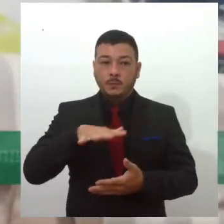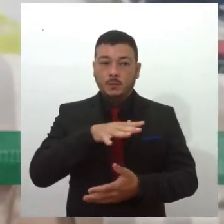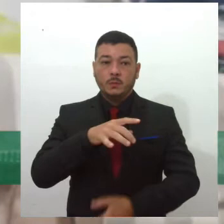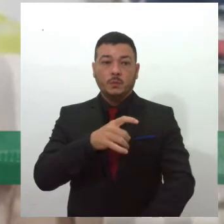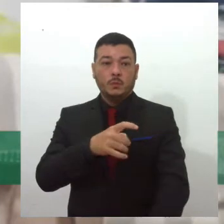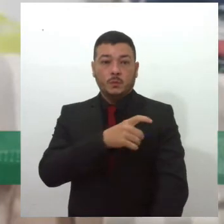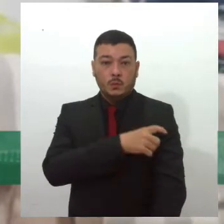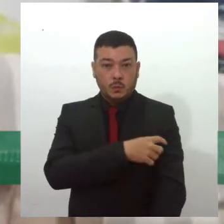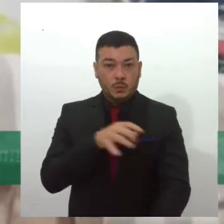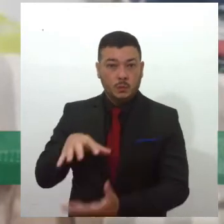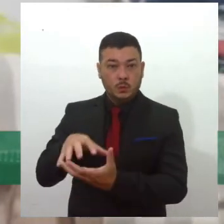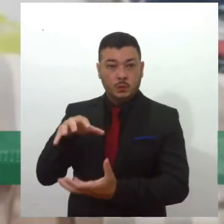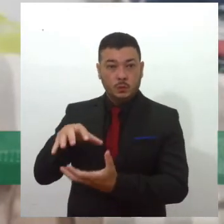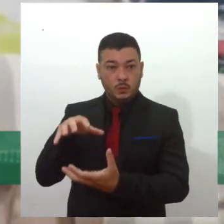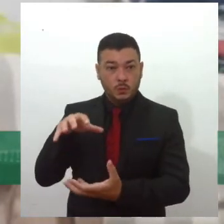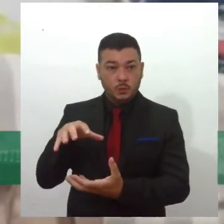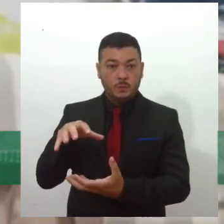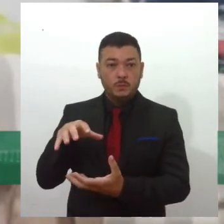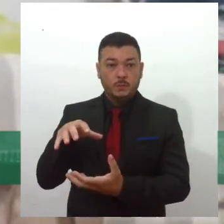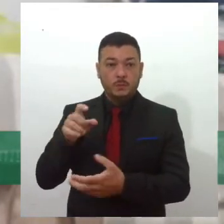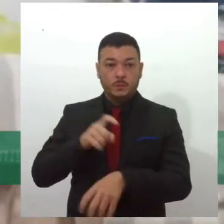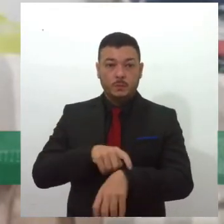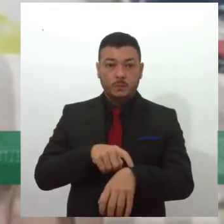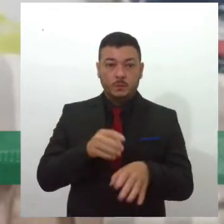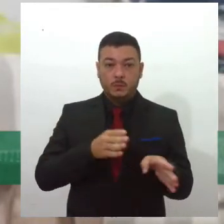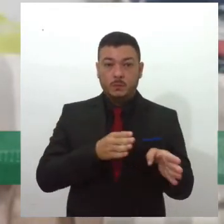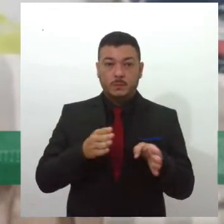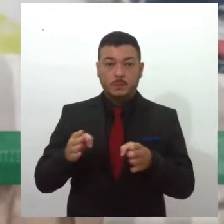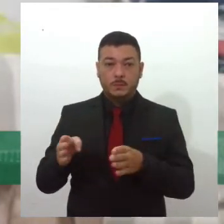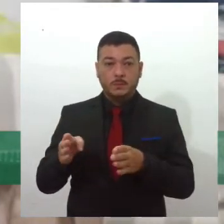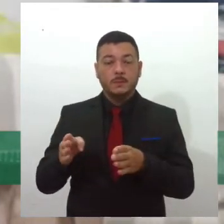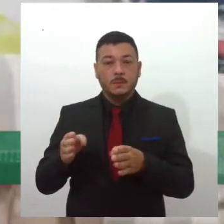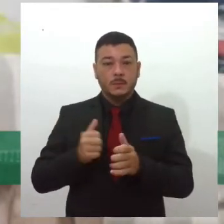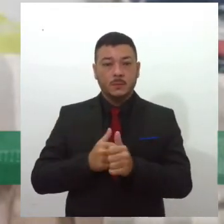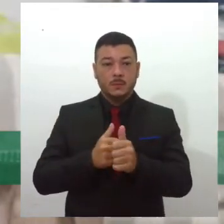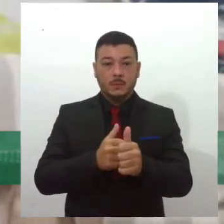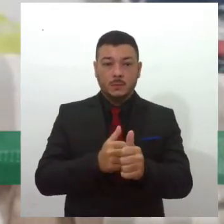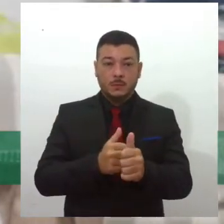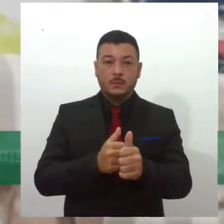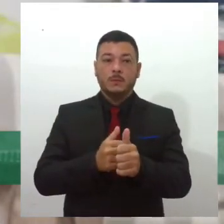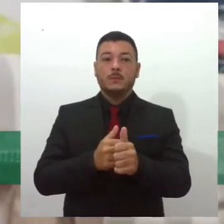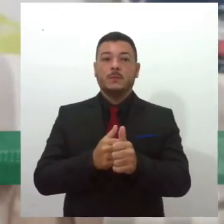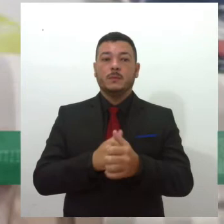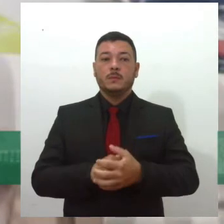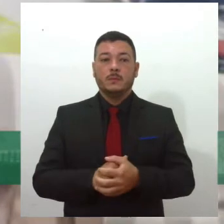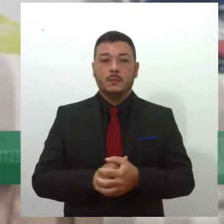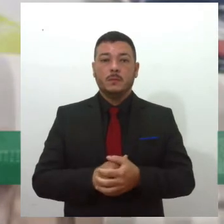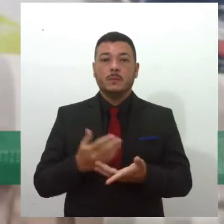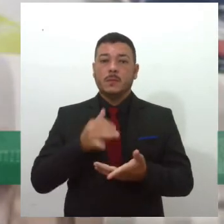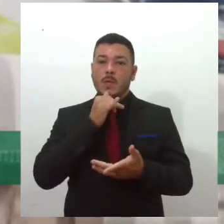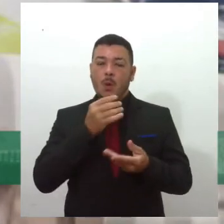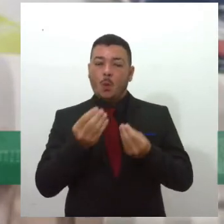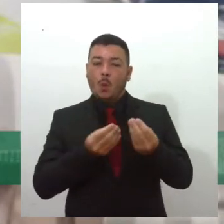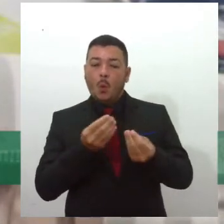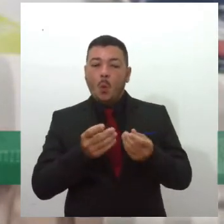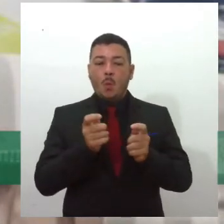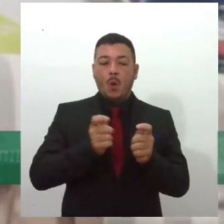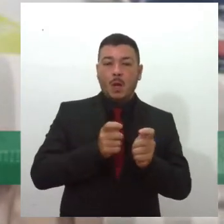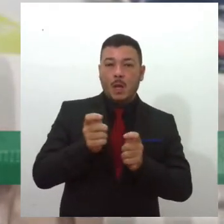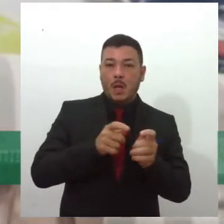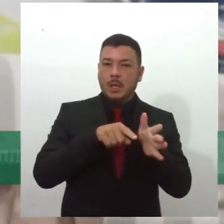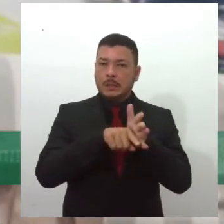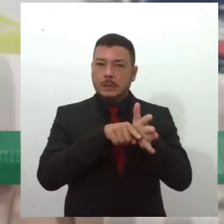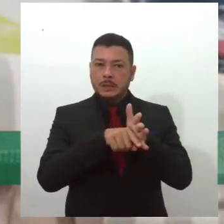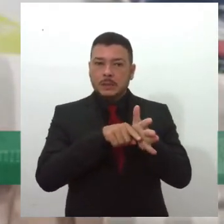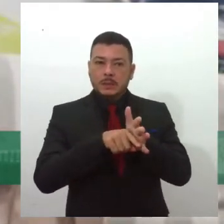avaliação periódica de saúde, ou seja, os exames rotineiros de acompanhamento das doenças crônicas, as medidas de exames necessárias